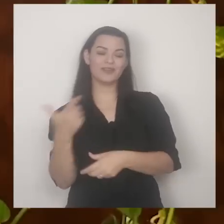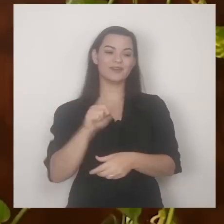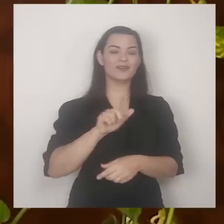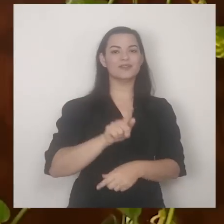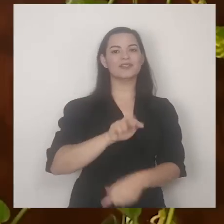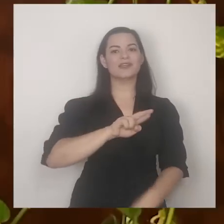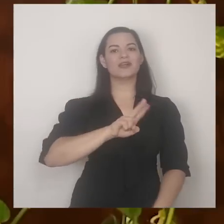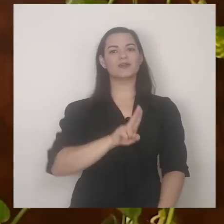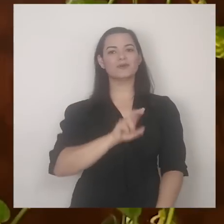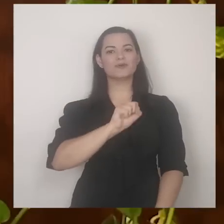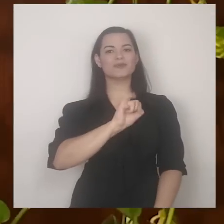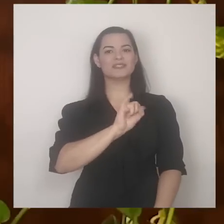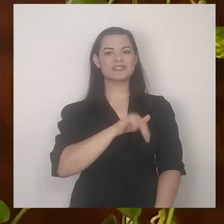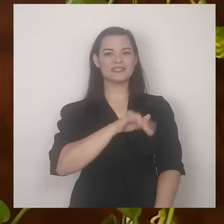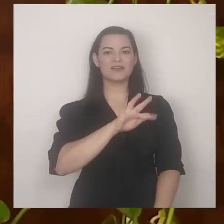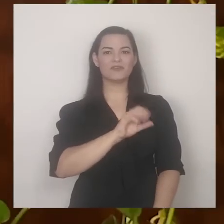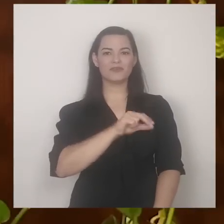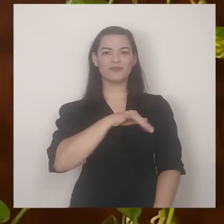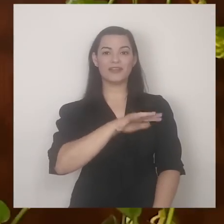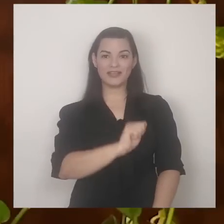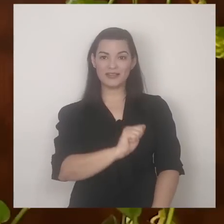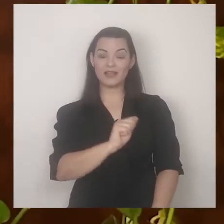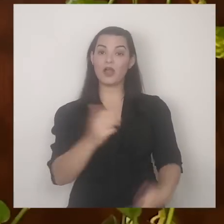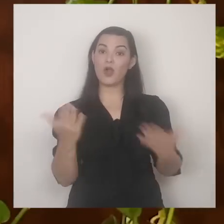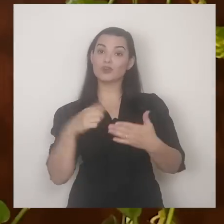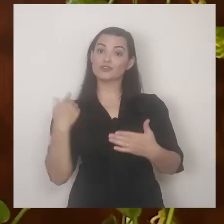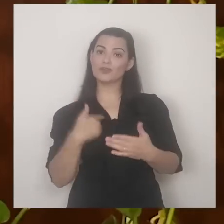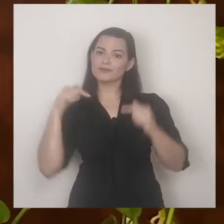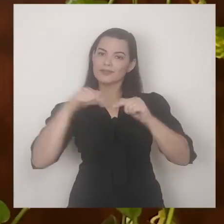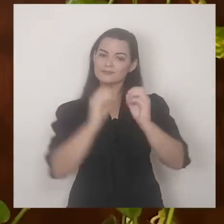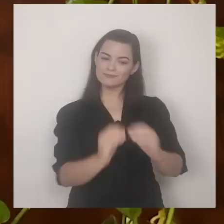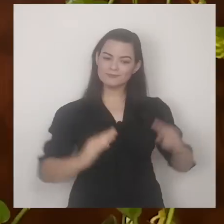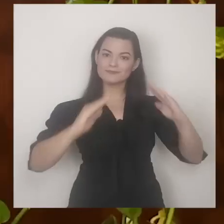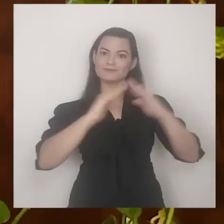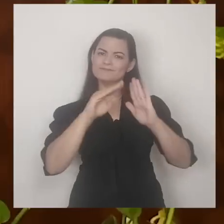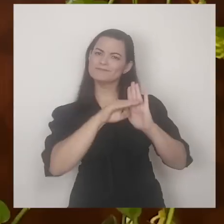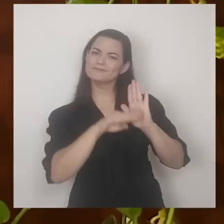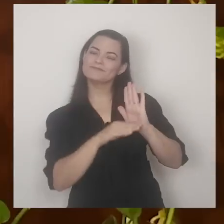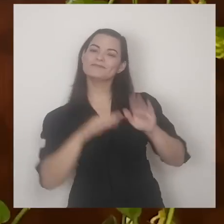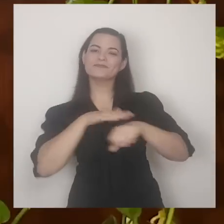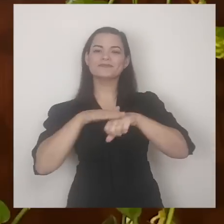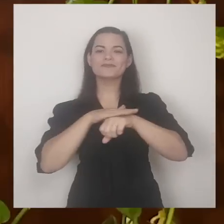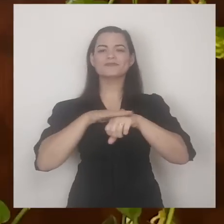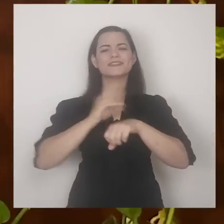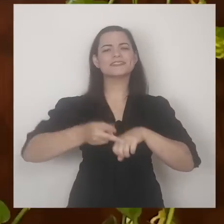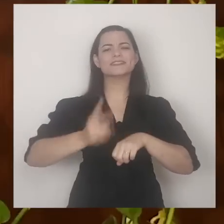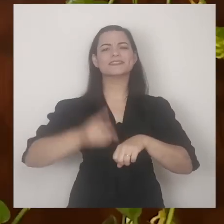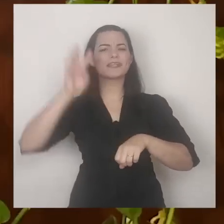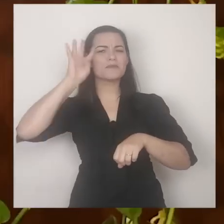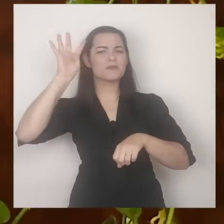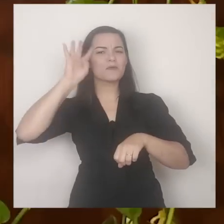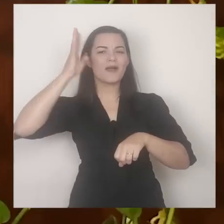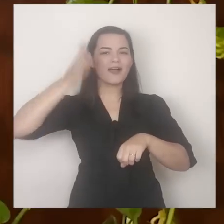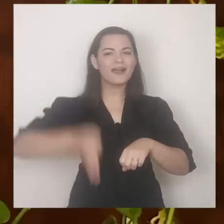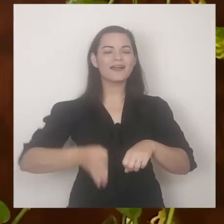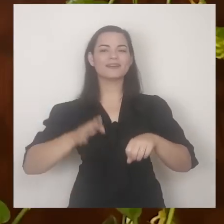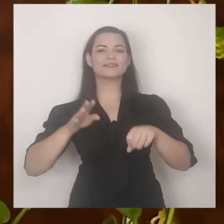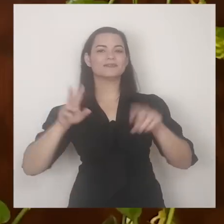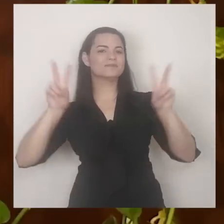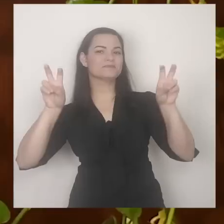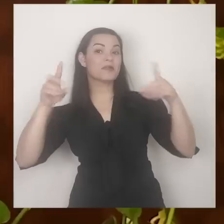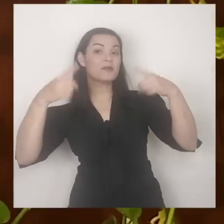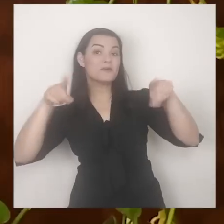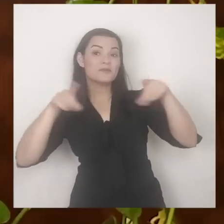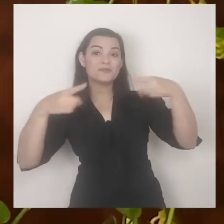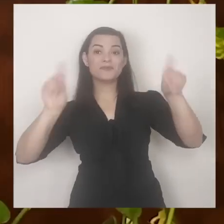no Falando de Música aqui no Saberes em Casa, esse espaço em que toda semana conversamos sobre o mundo mágico dos sons. Tem